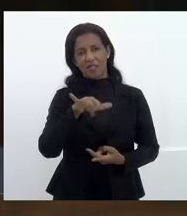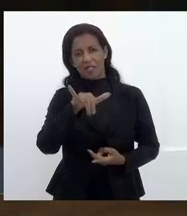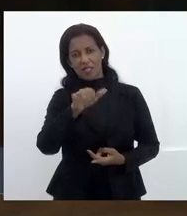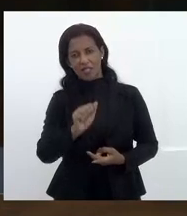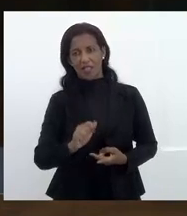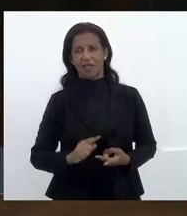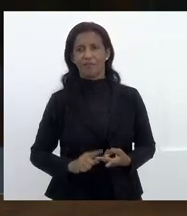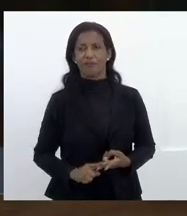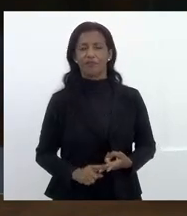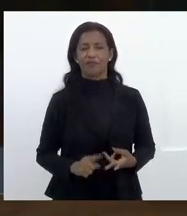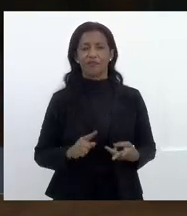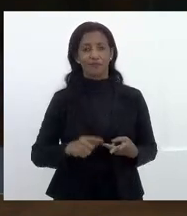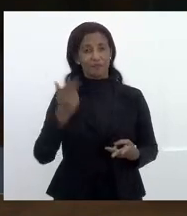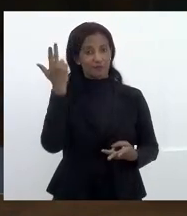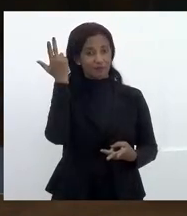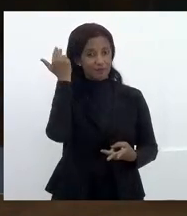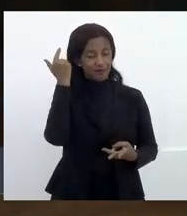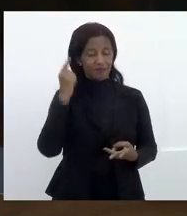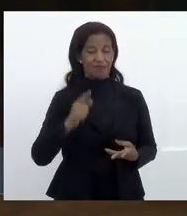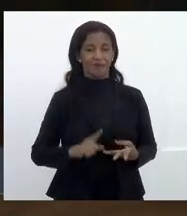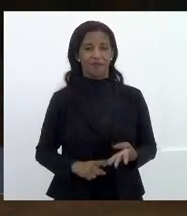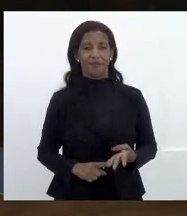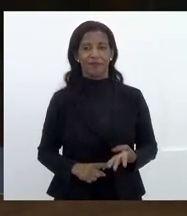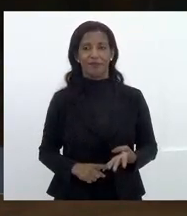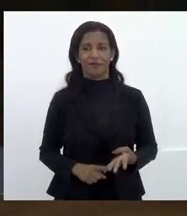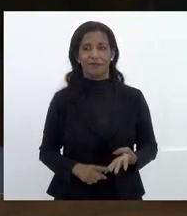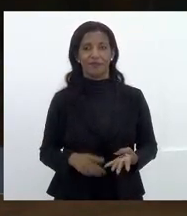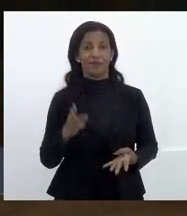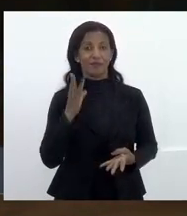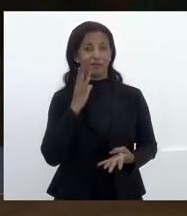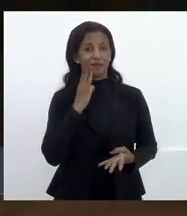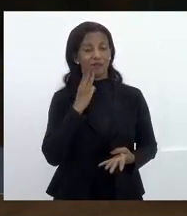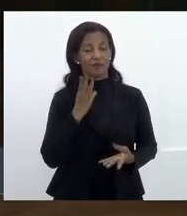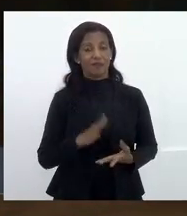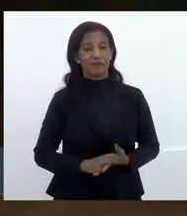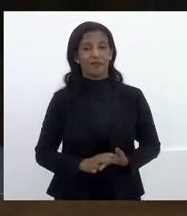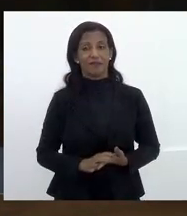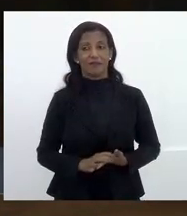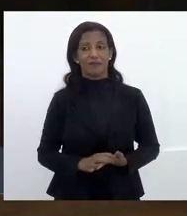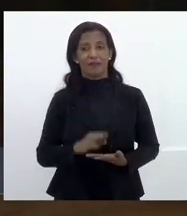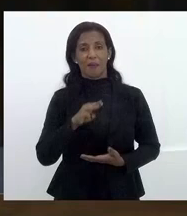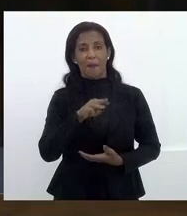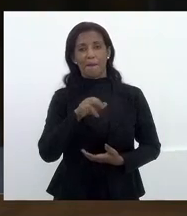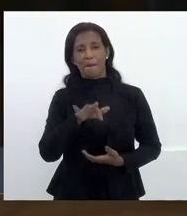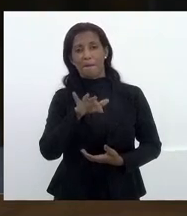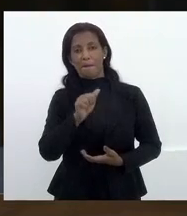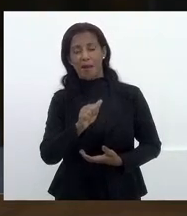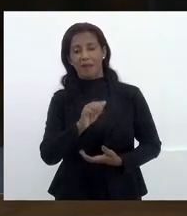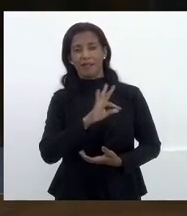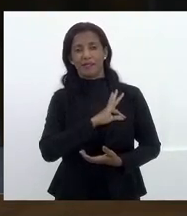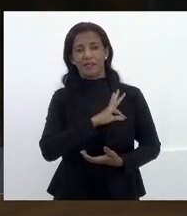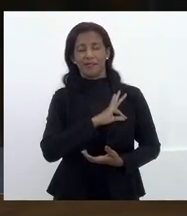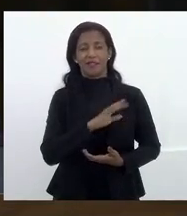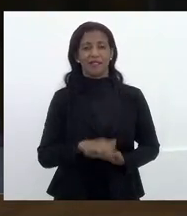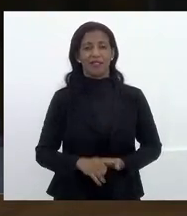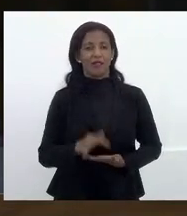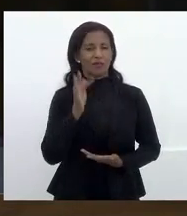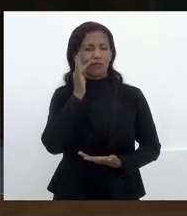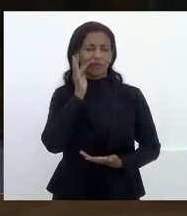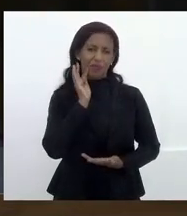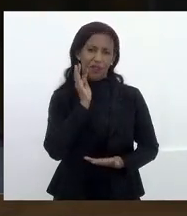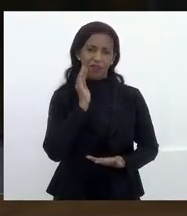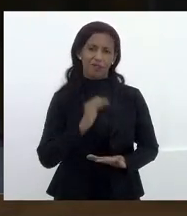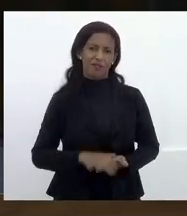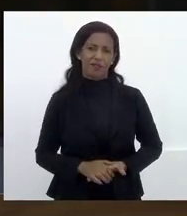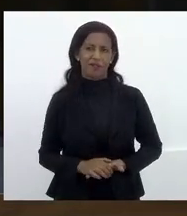Célia Jordão Deputado Aliomar Coelho Deputado waldeck deputada Martha Rocha Deputado Flávio